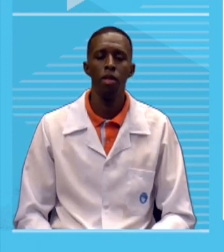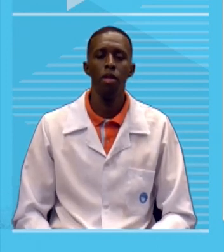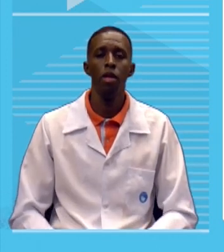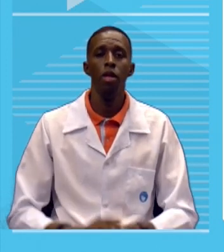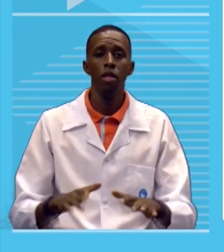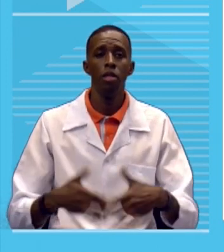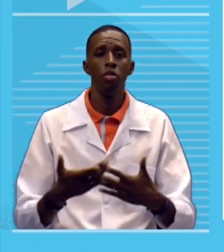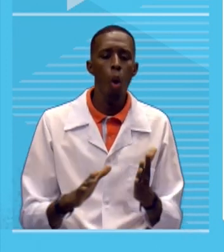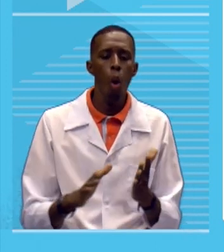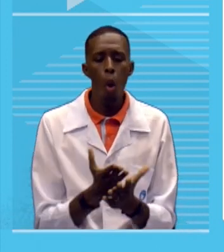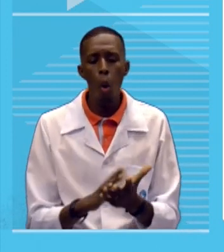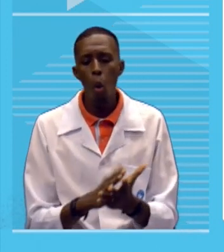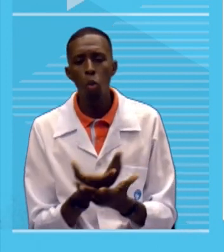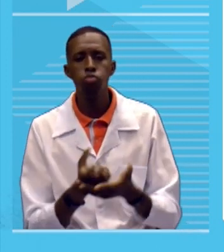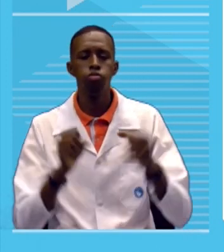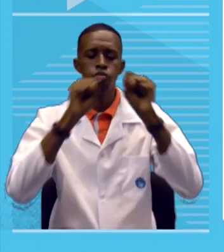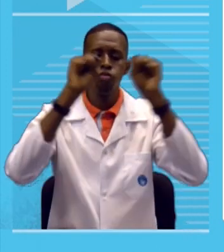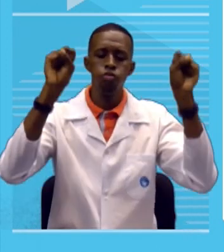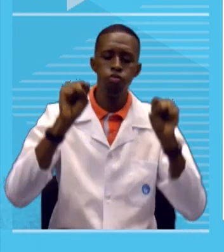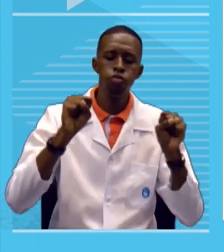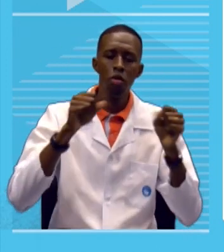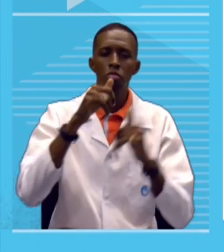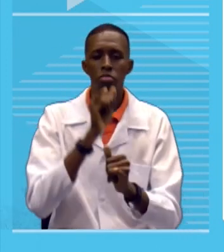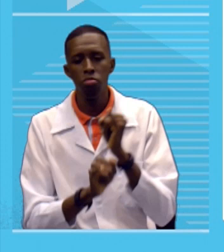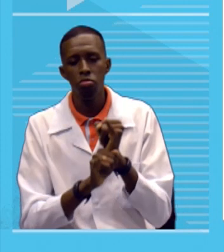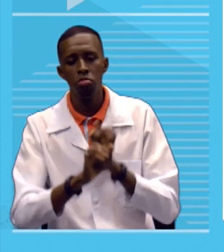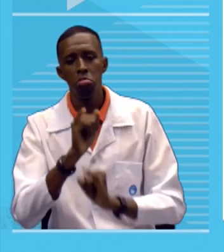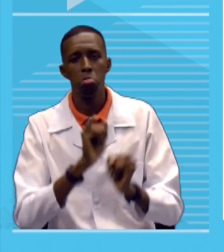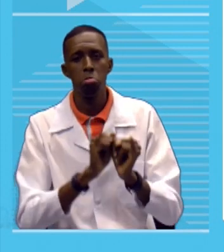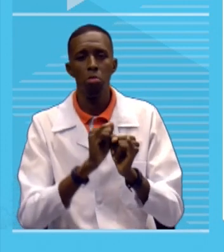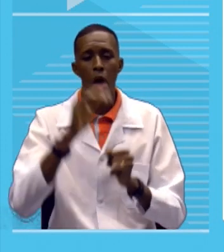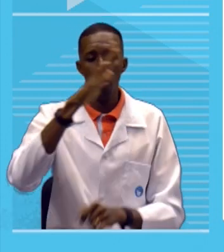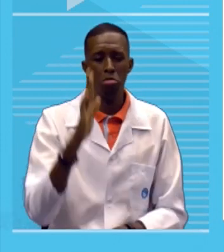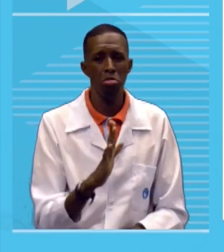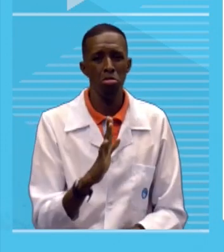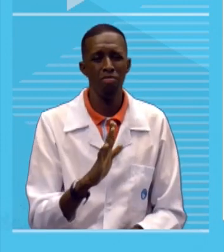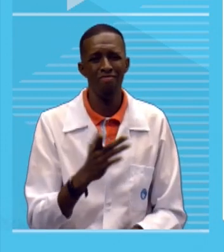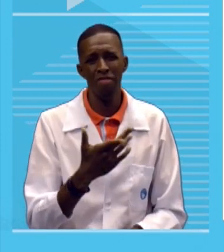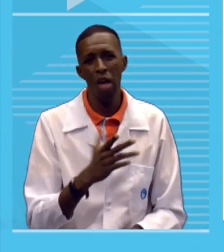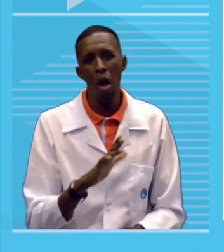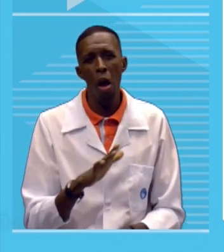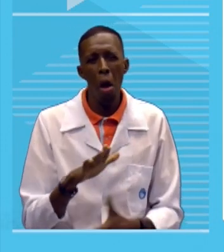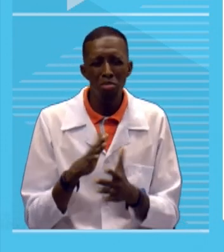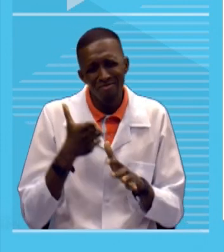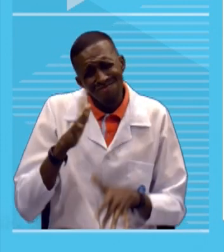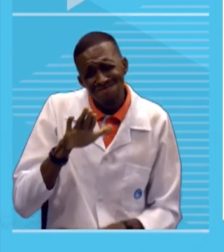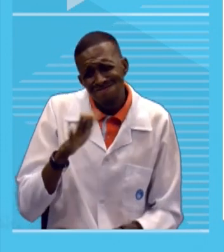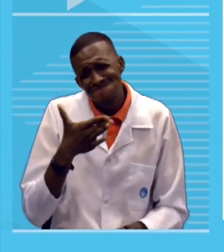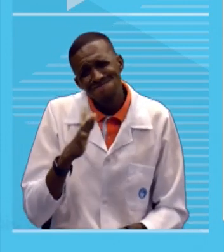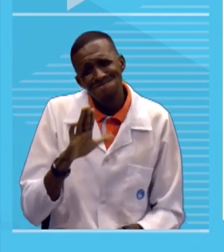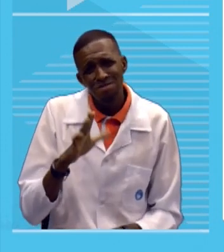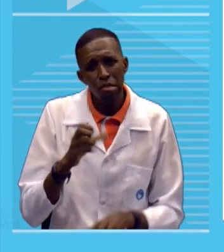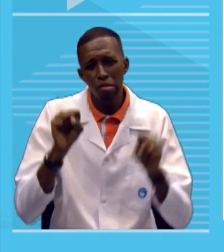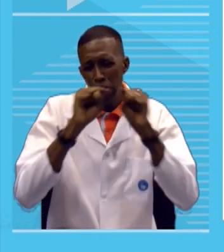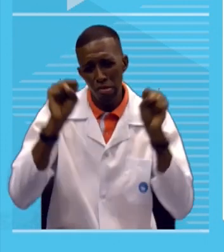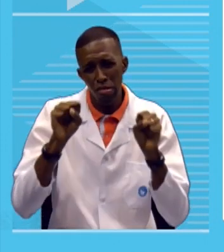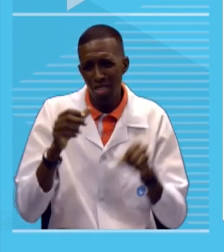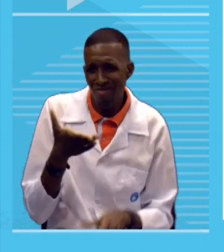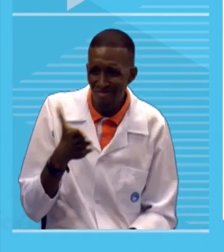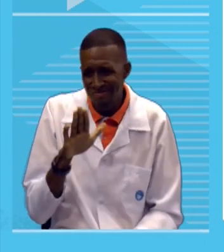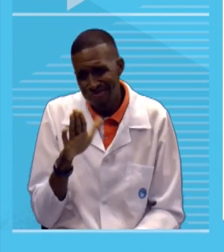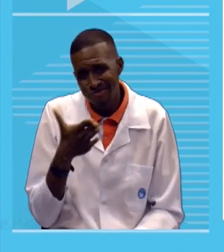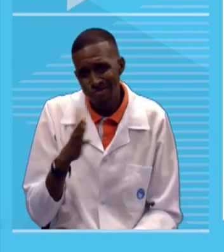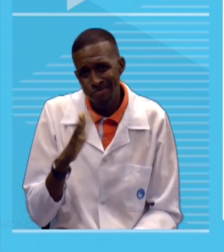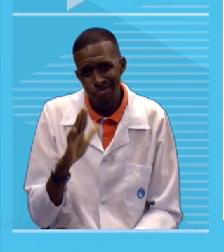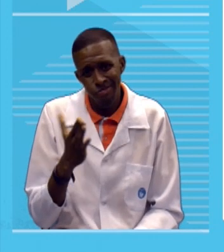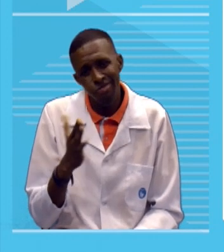de internet no Brasil ainda não são dos melhores nas regiões rurais. As pessoas ainda têm muitas regiões